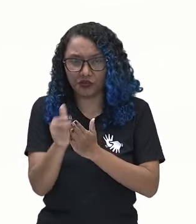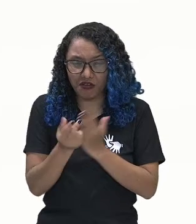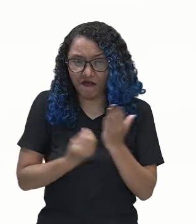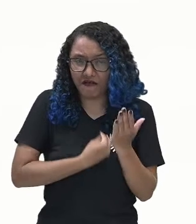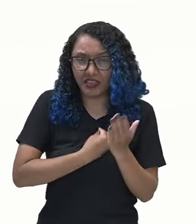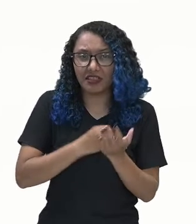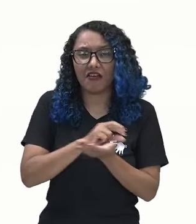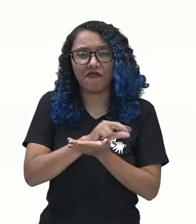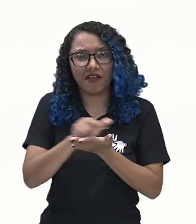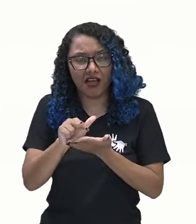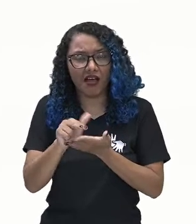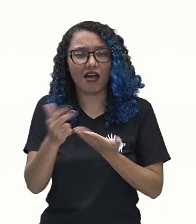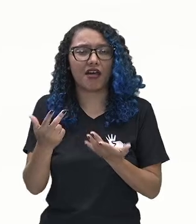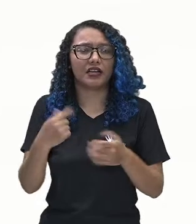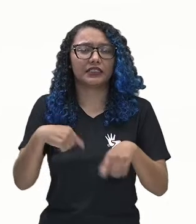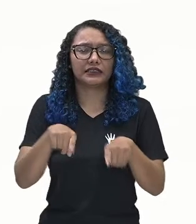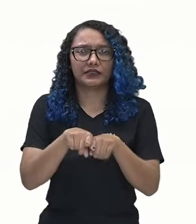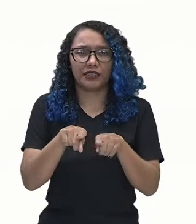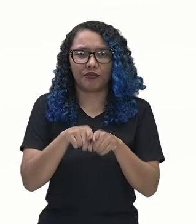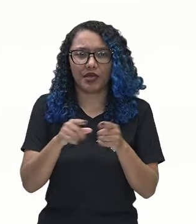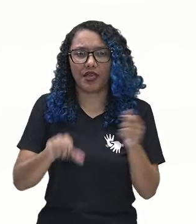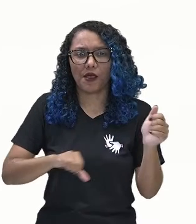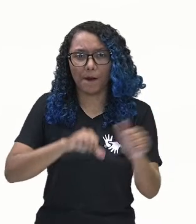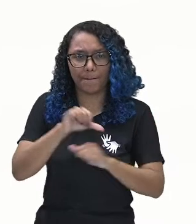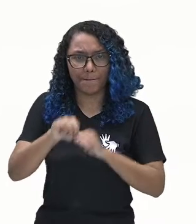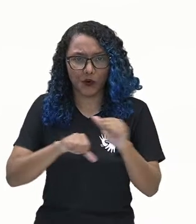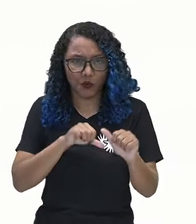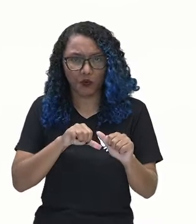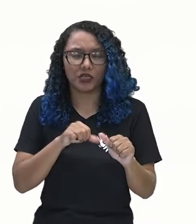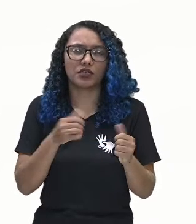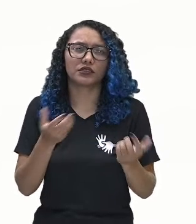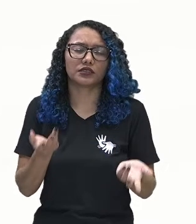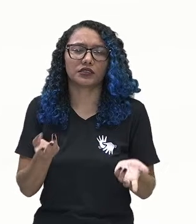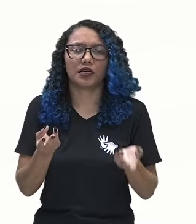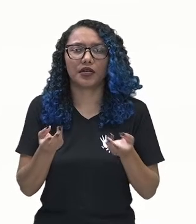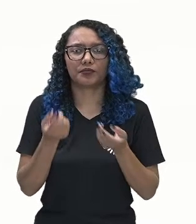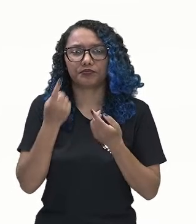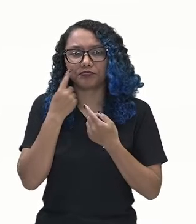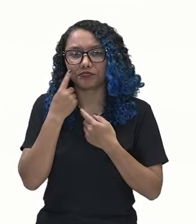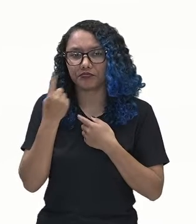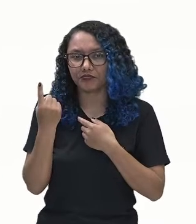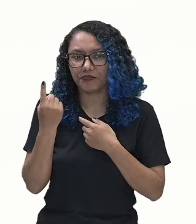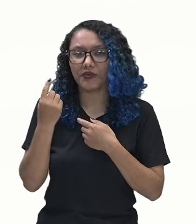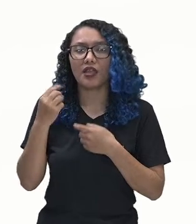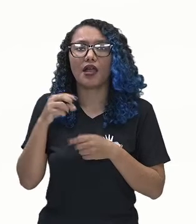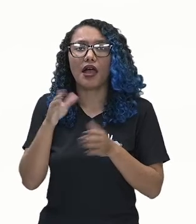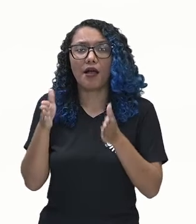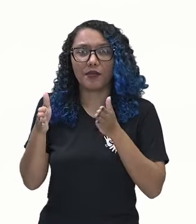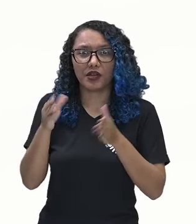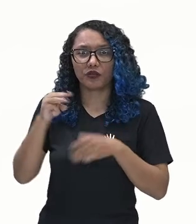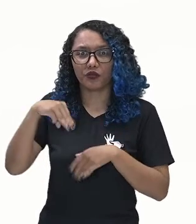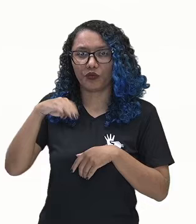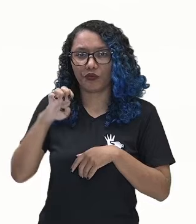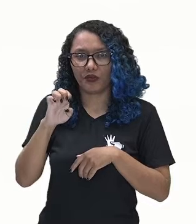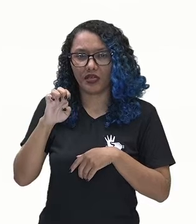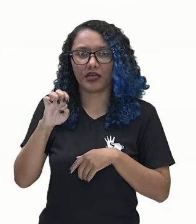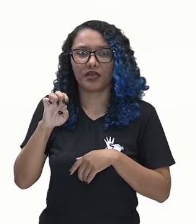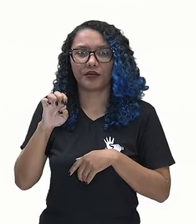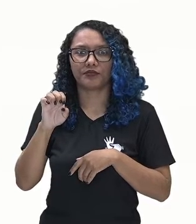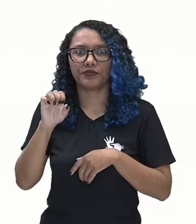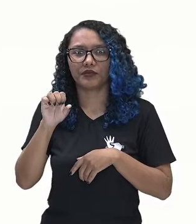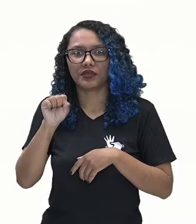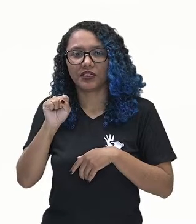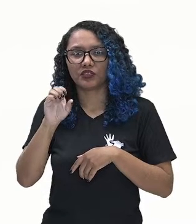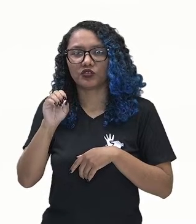Aí nós temos a mudança da era para a era mesozoica, né, para a era